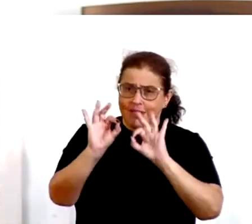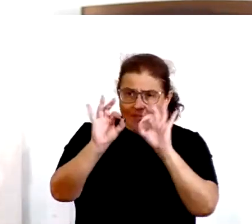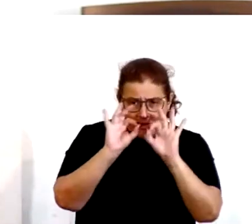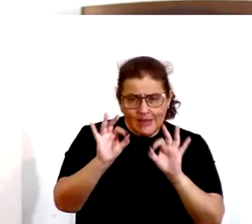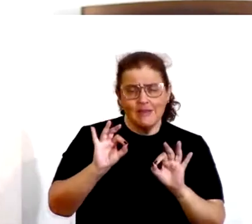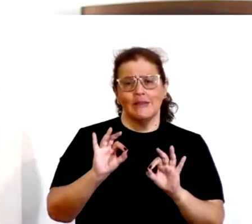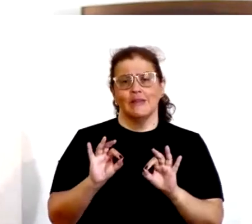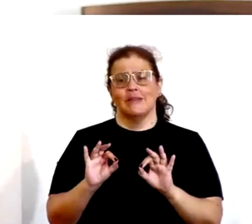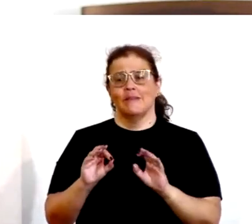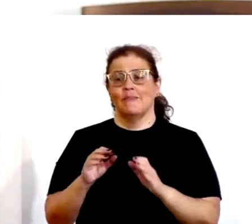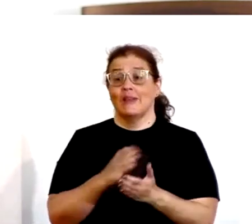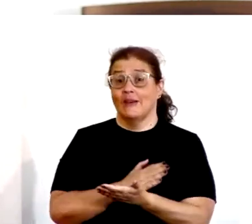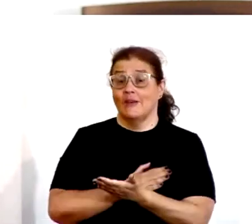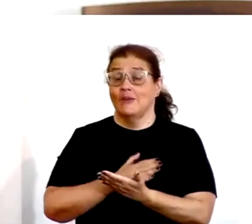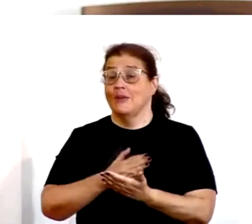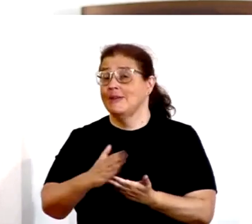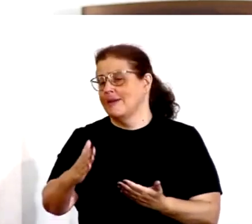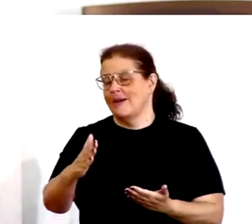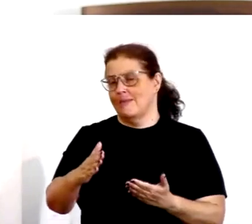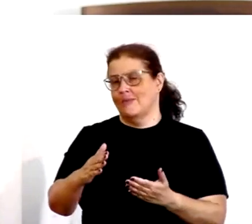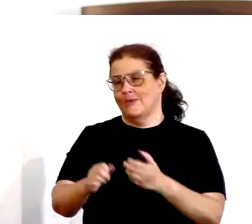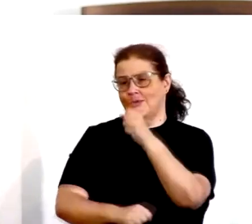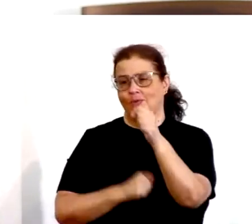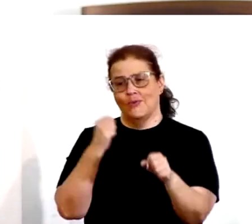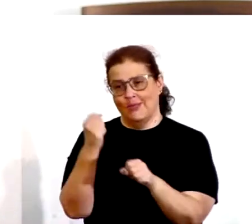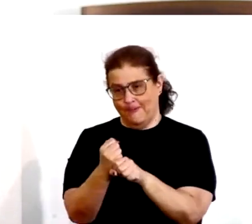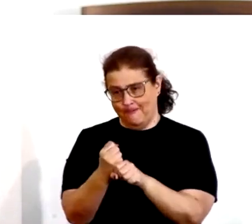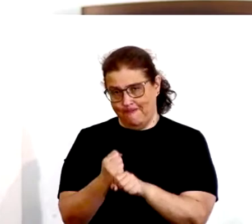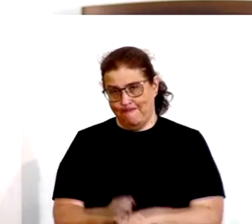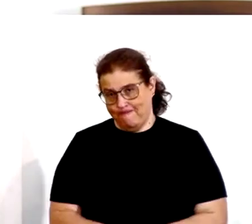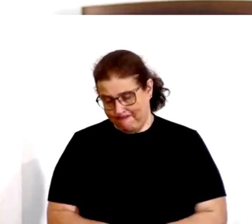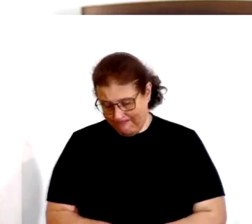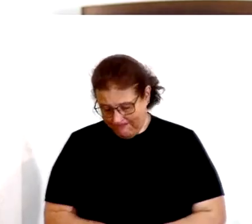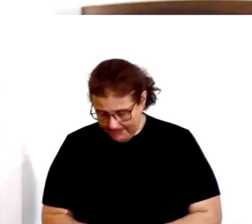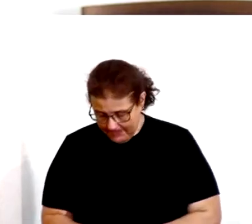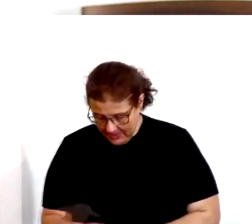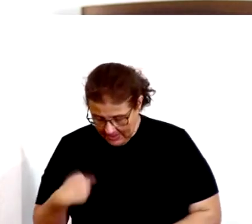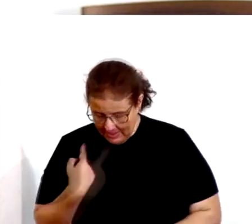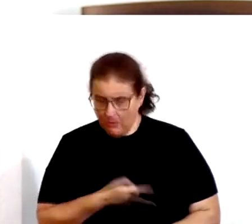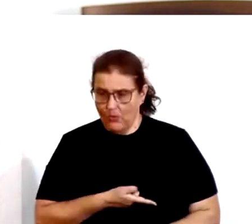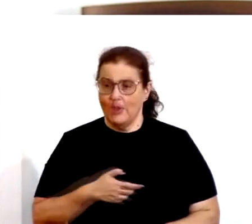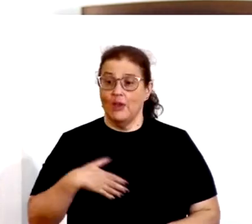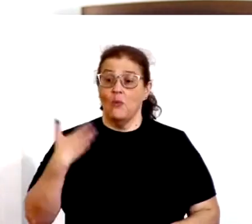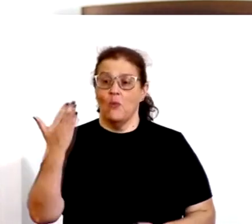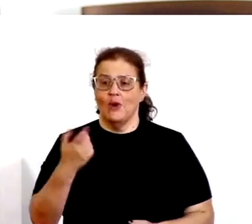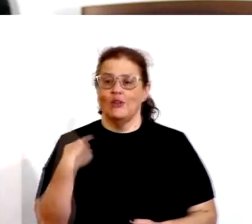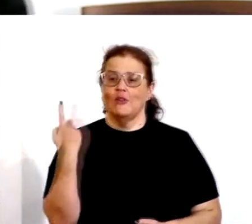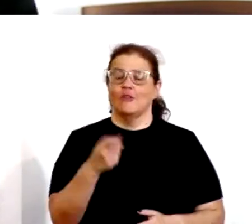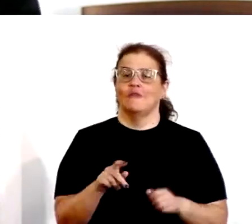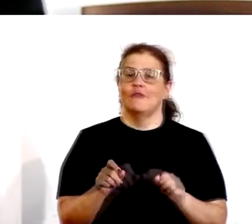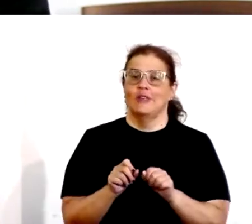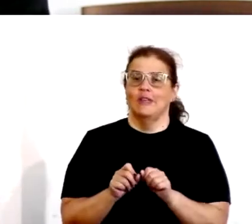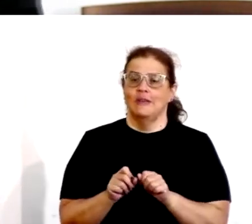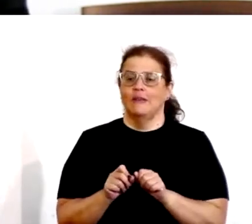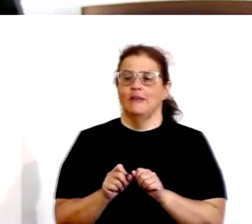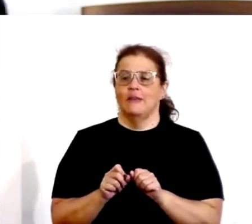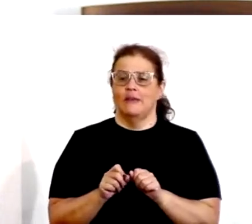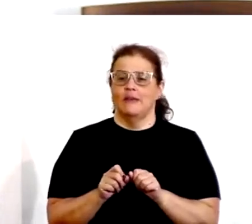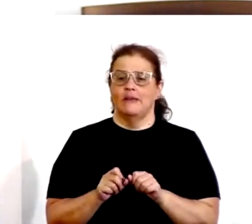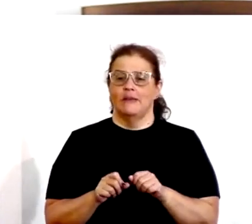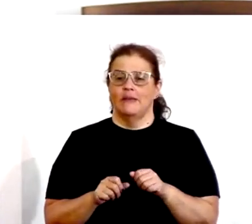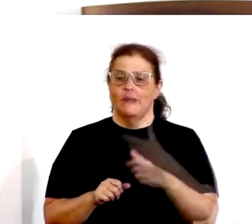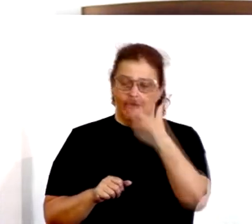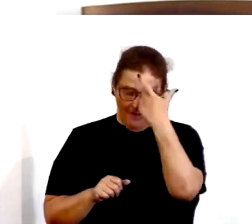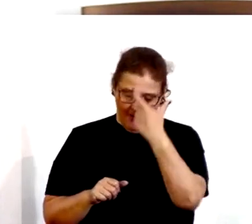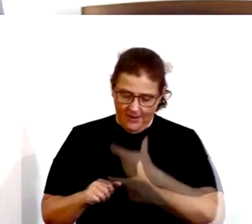para iniciarmos esse ano que vem. E quando nós fazemos isso, a tendência é parar para analisar